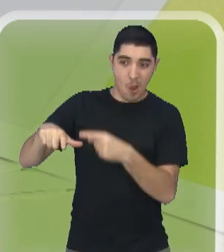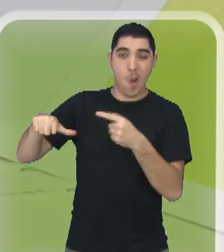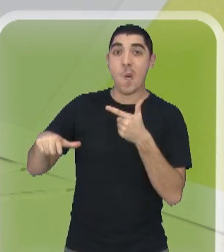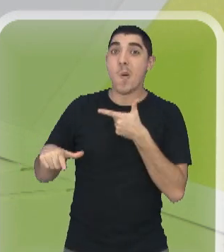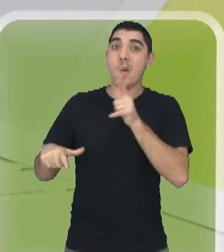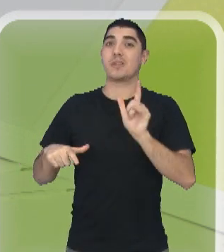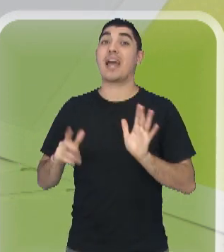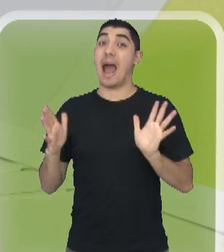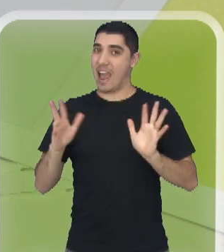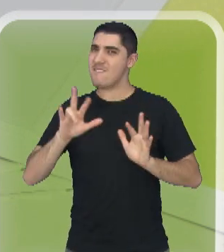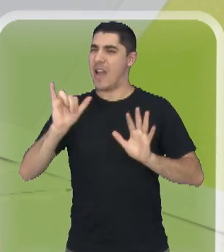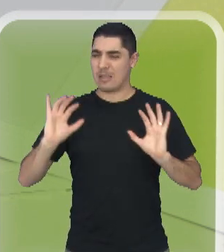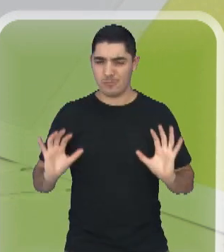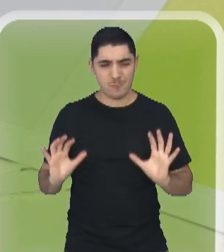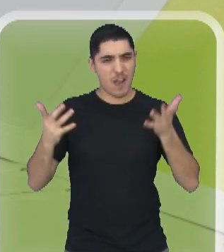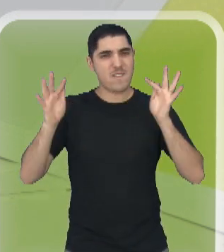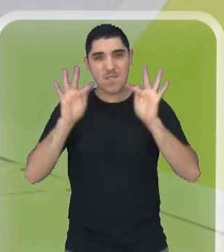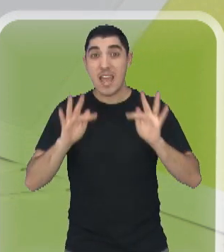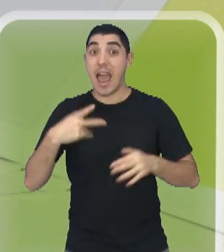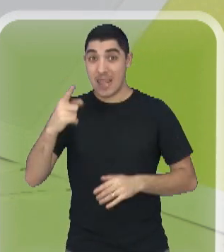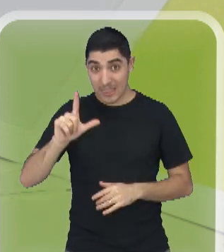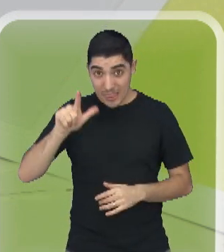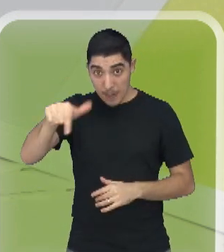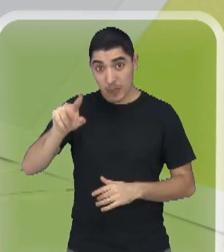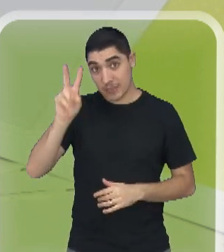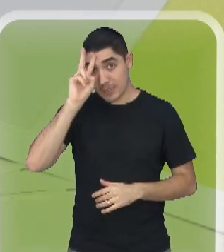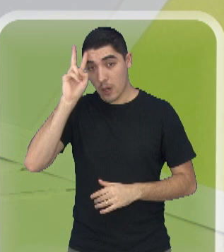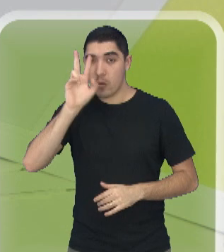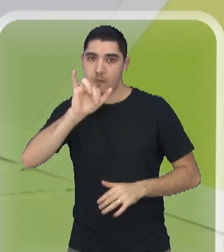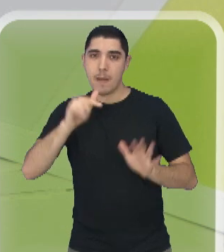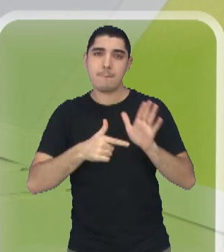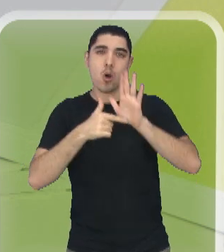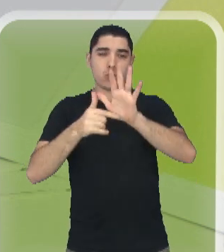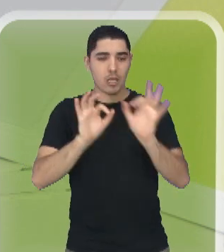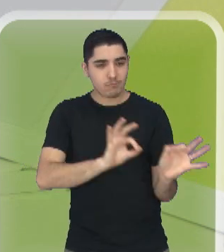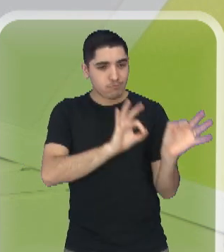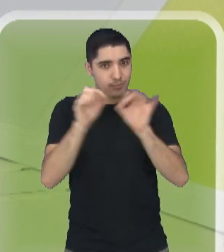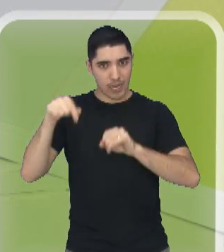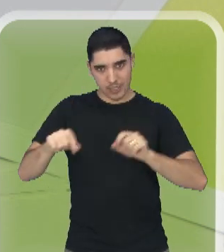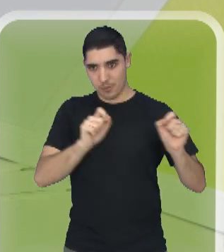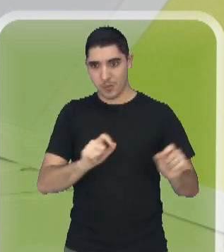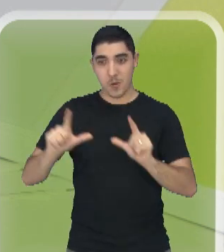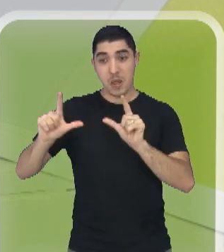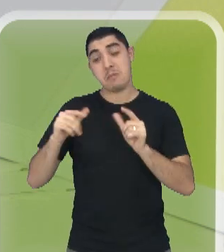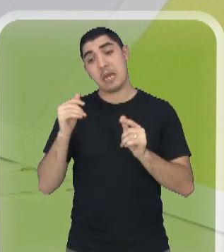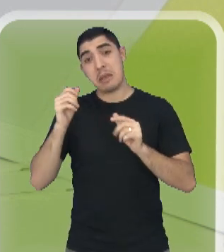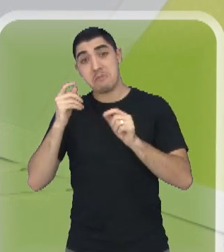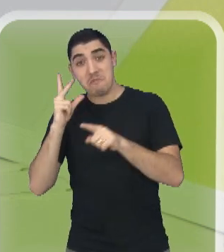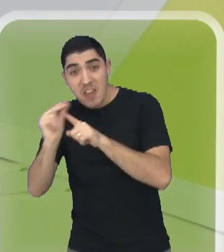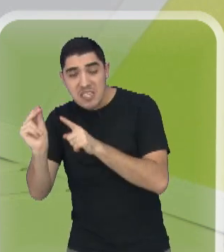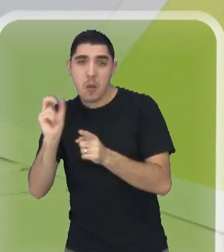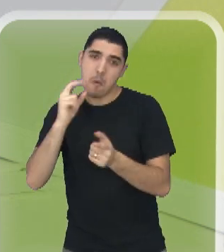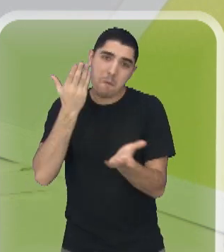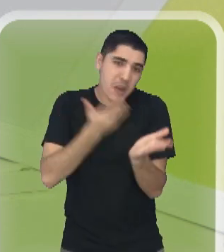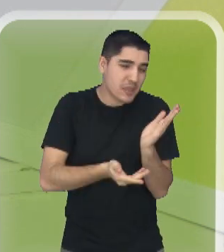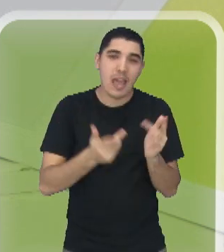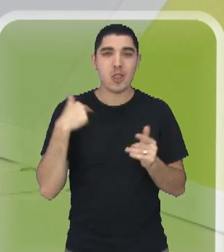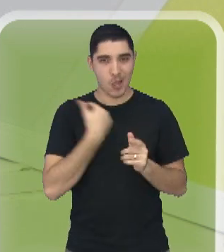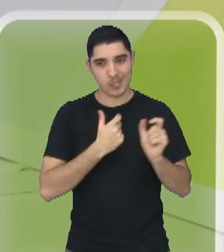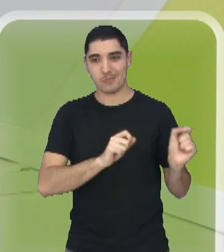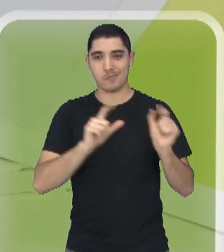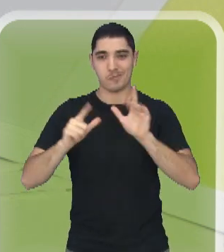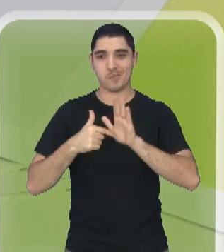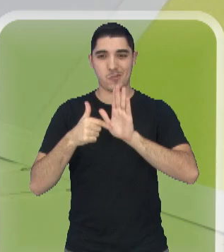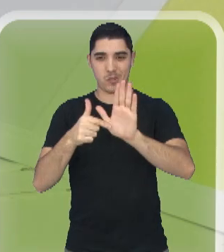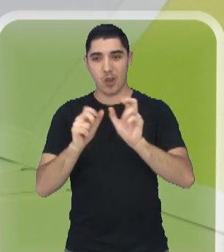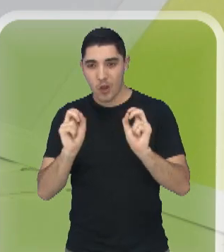e a festa vai ser muito grande e segunda-feira você vai saber de tudo aqui no nosso Hora do Esporte. Ganhando ou perdendo, estaremos aqui para relatar os fatos, tá